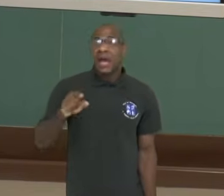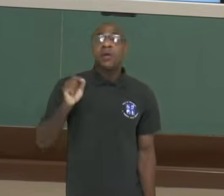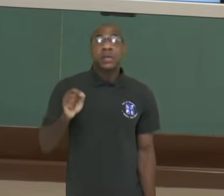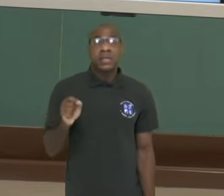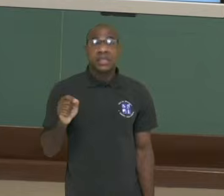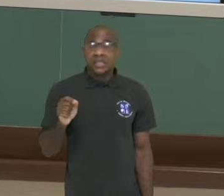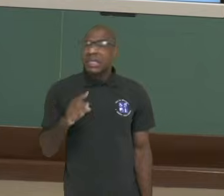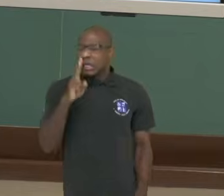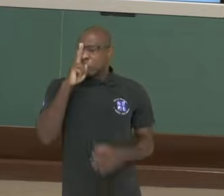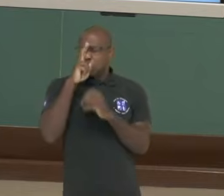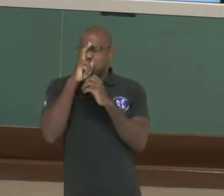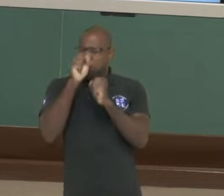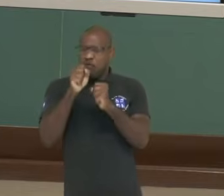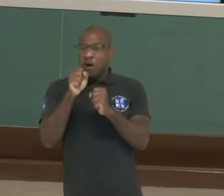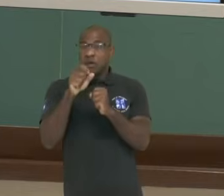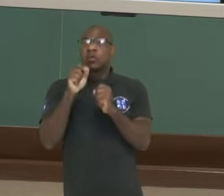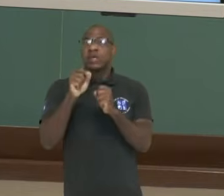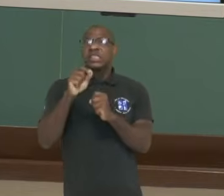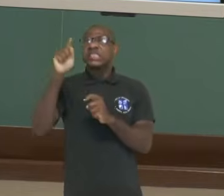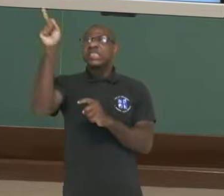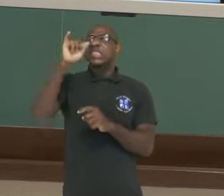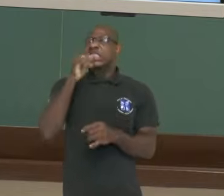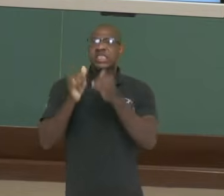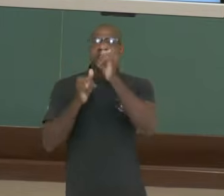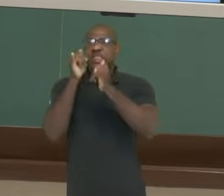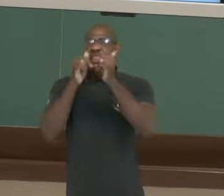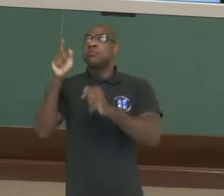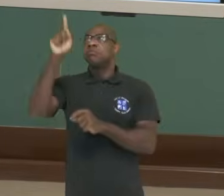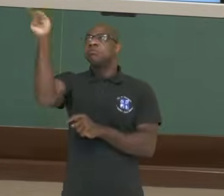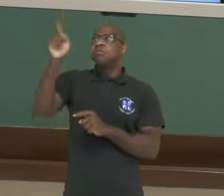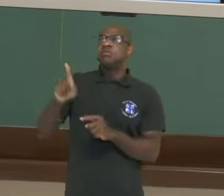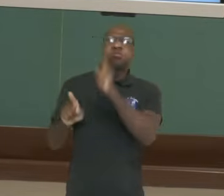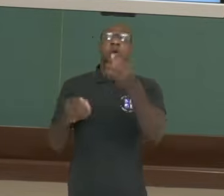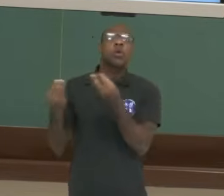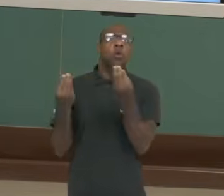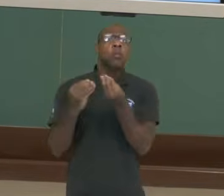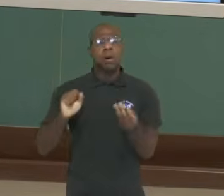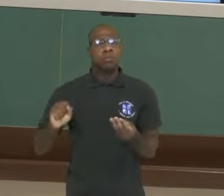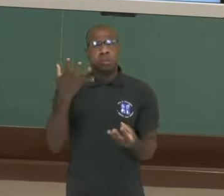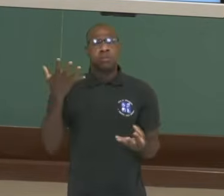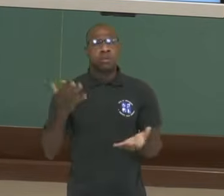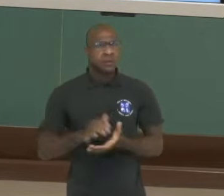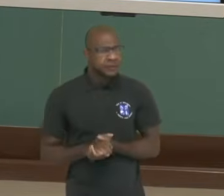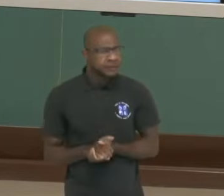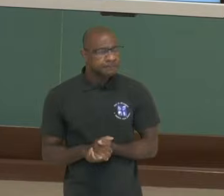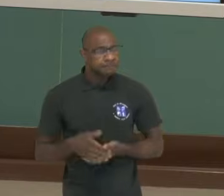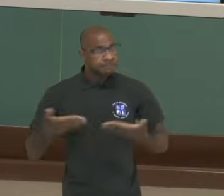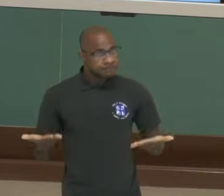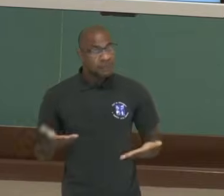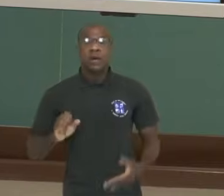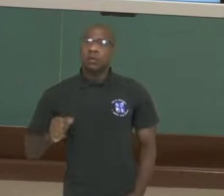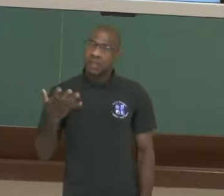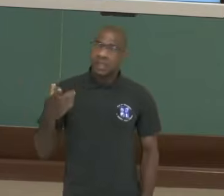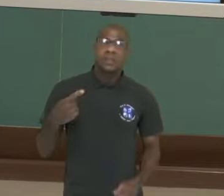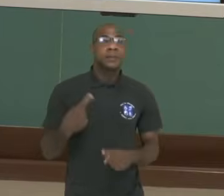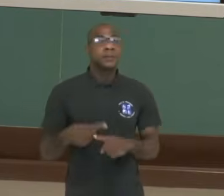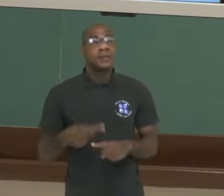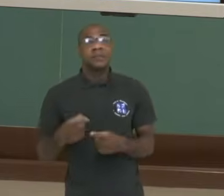altíssimas descargas elétricas que ocorrem. Como que eles ocorrem, professora? Muito bem, então eles ocorrem a partir